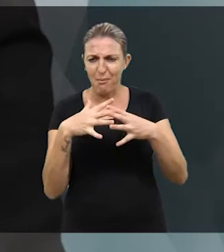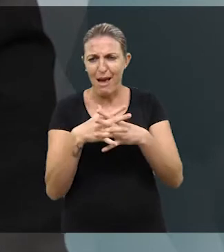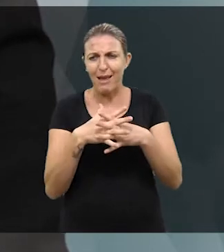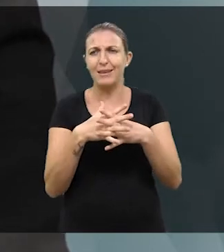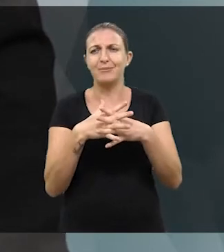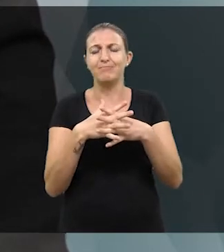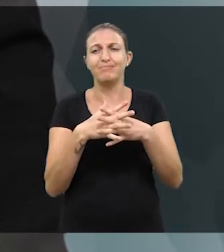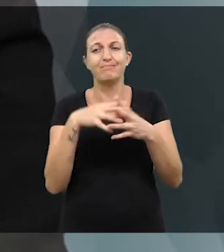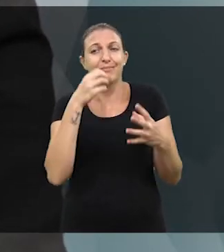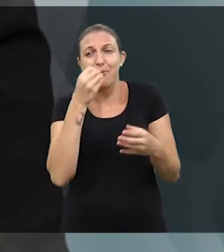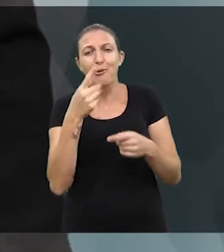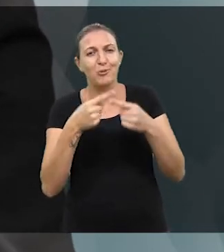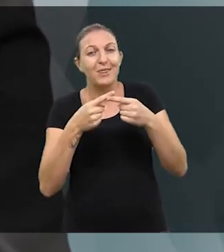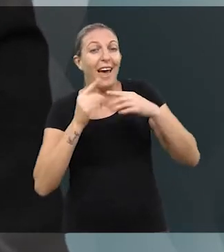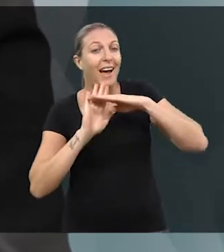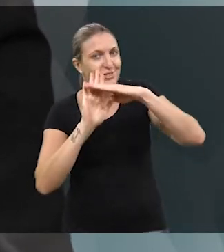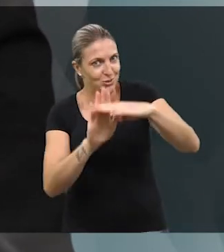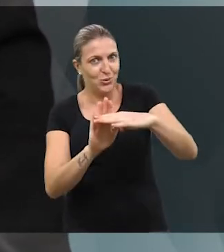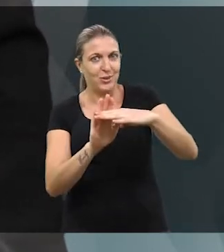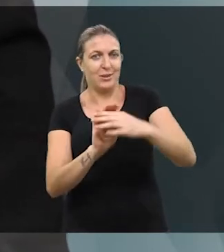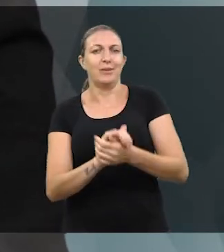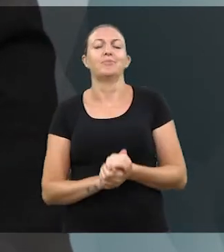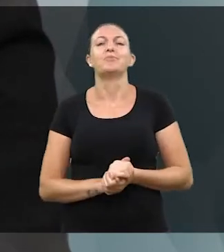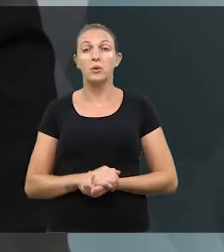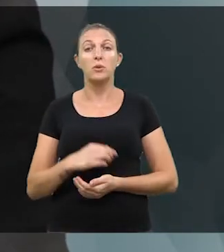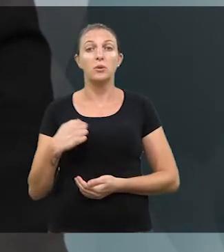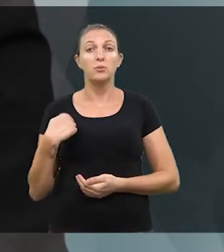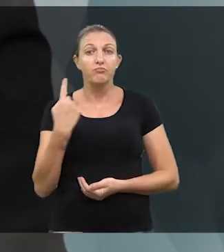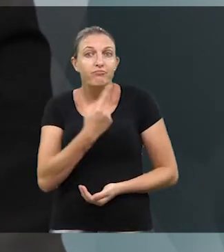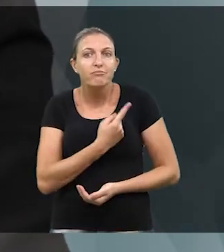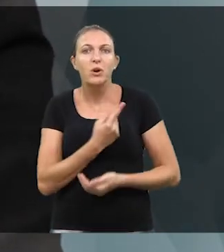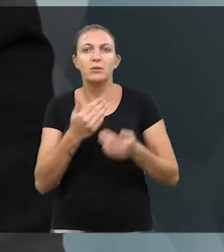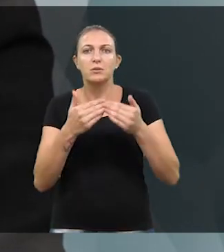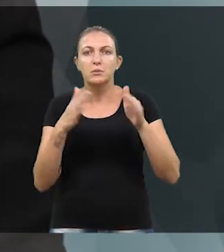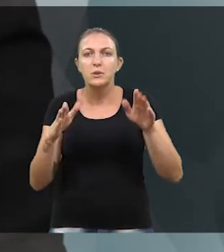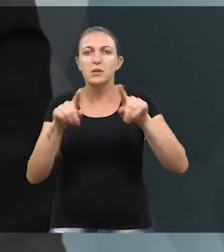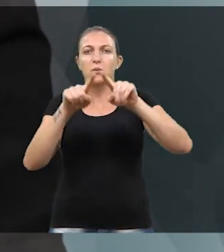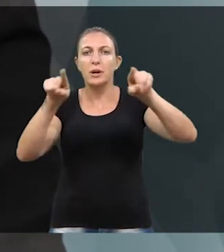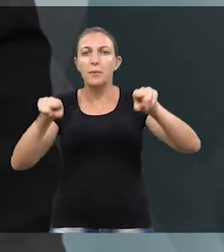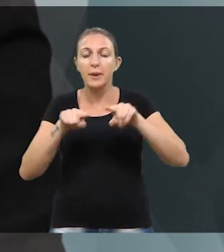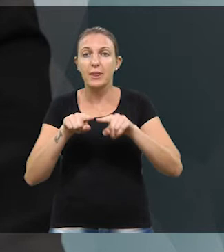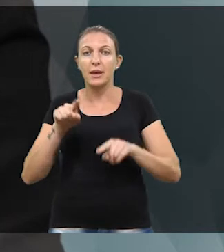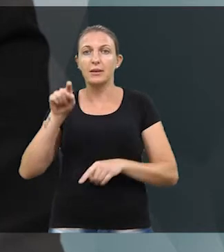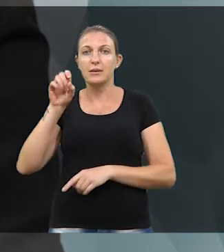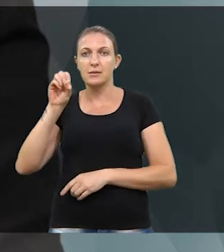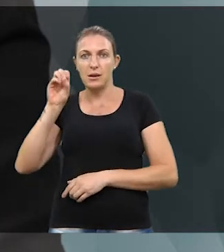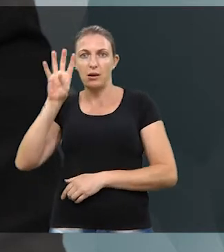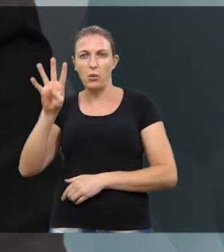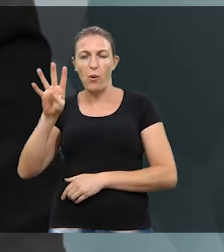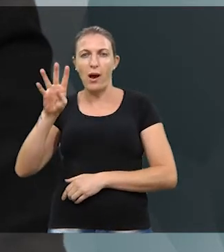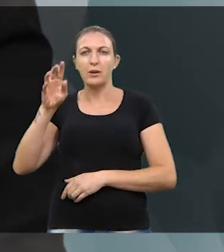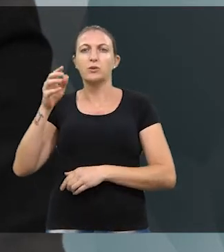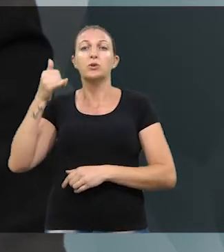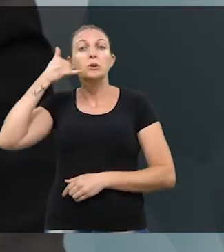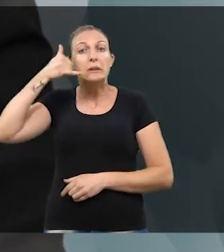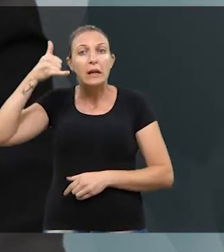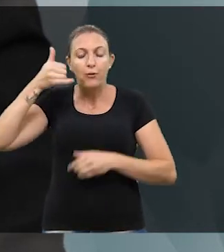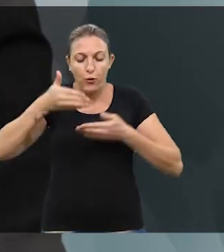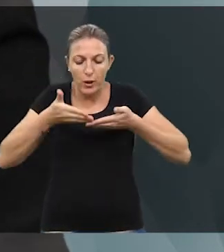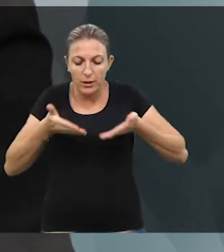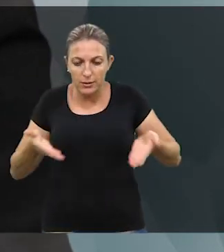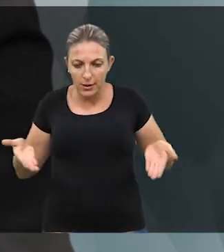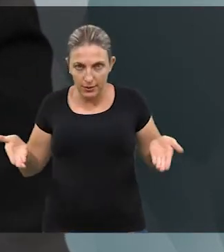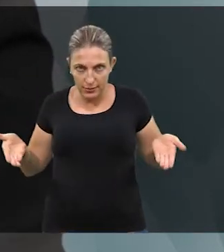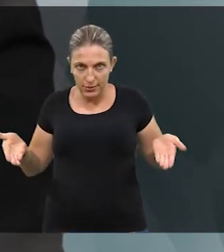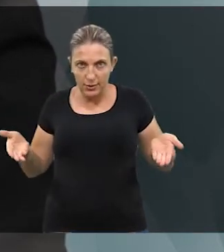né então a gente cansou nos colocamos à disposição novamente 04 o telefone 2107 7106